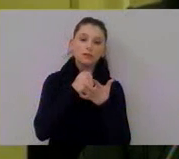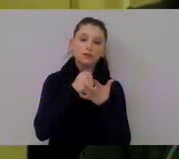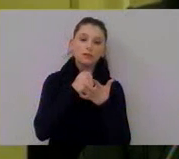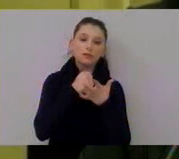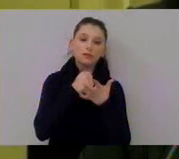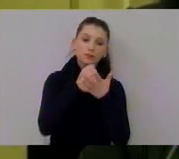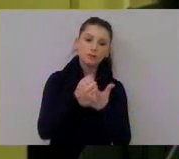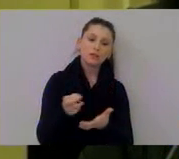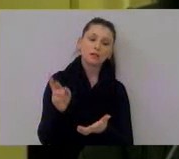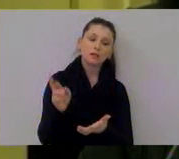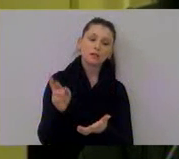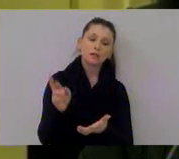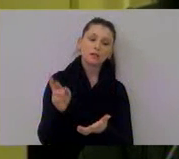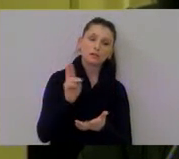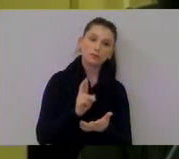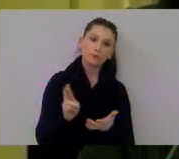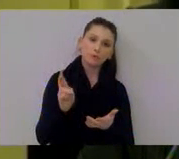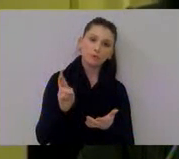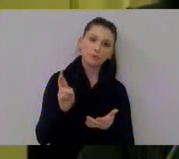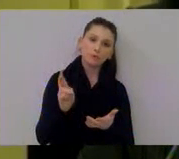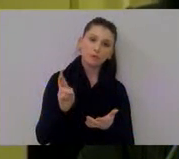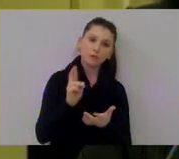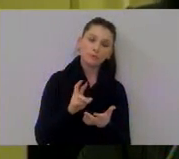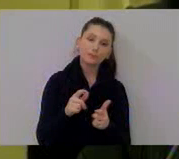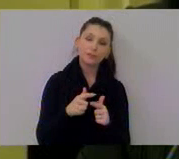enquanto existirem,